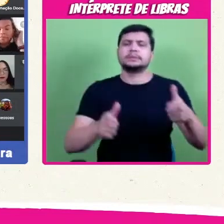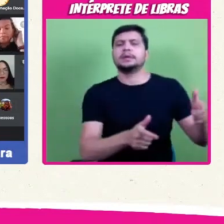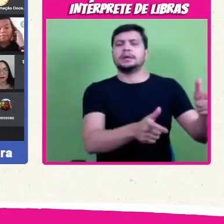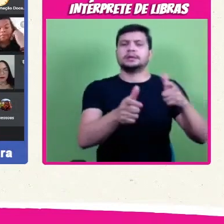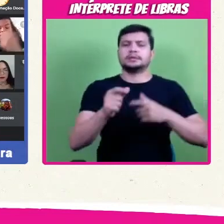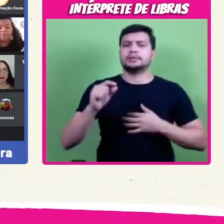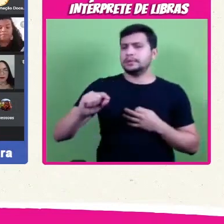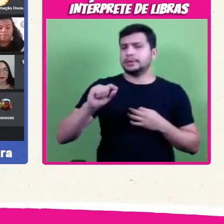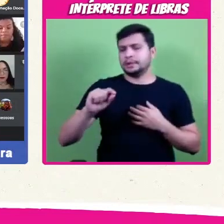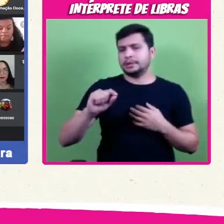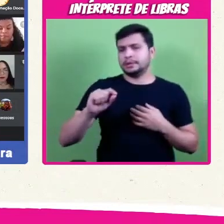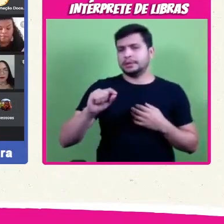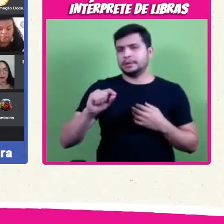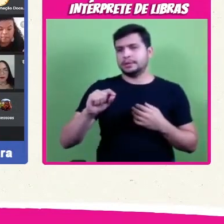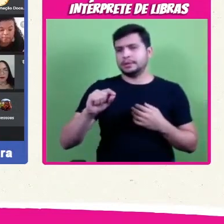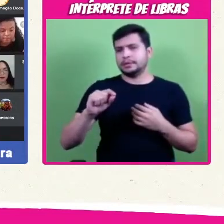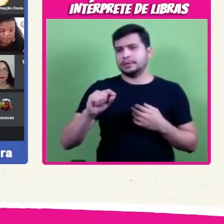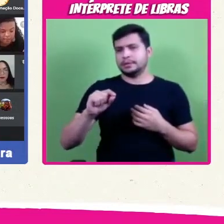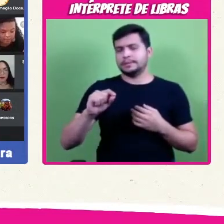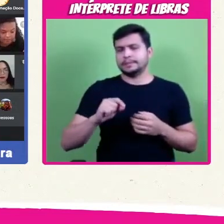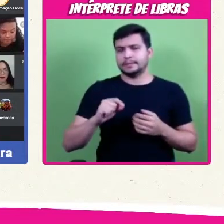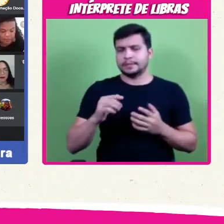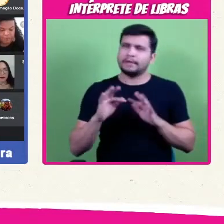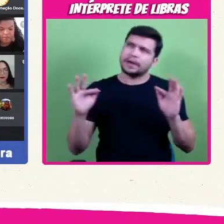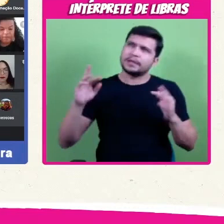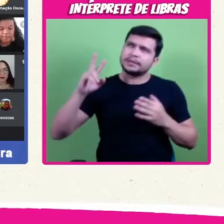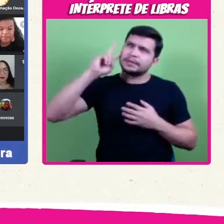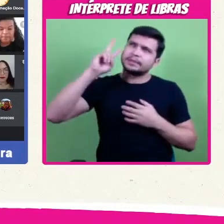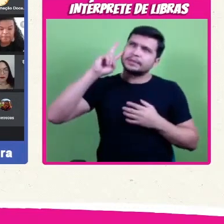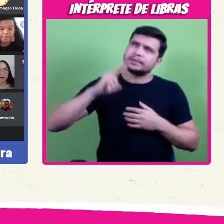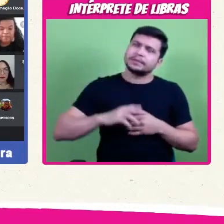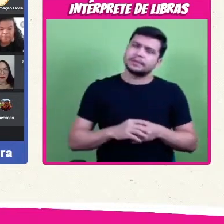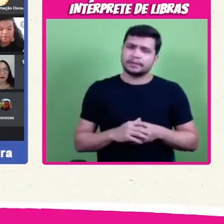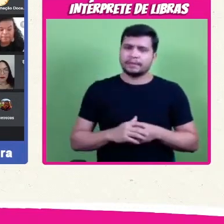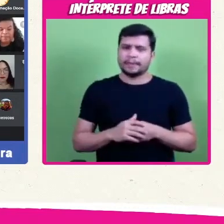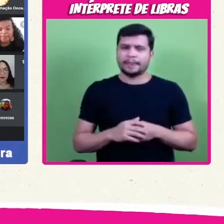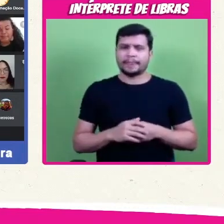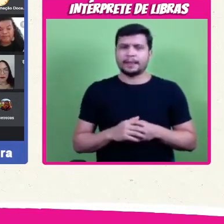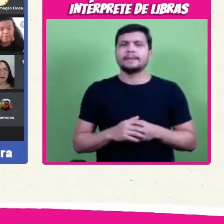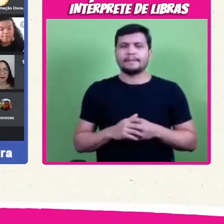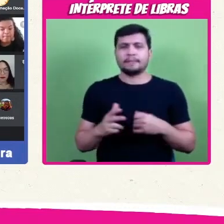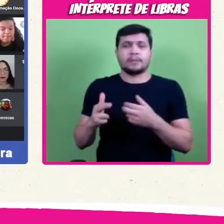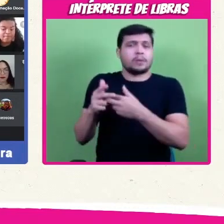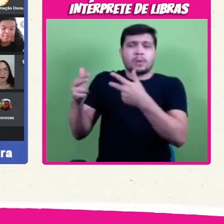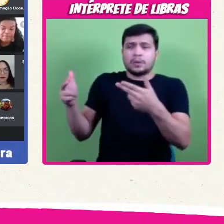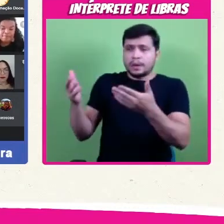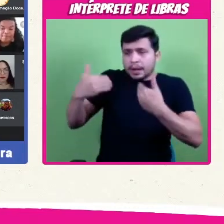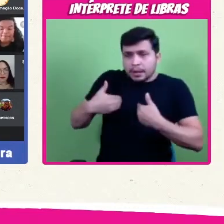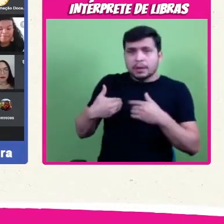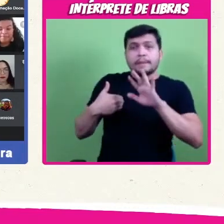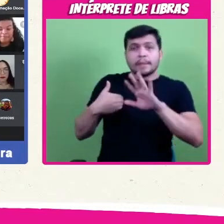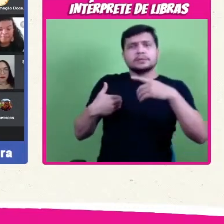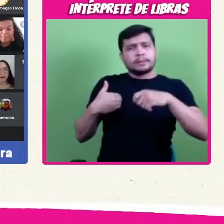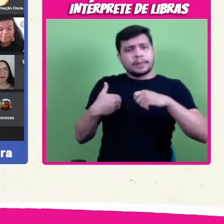para nós, como é aquela frase? Nada para nós sem nós. Isso.